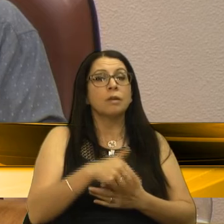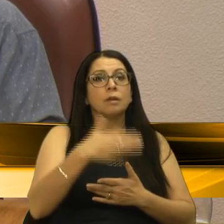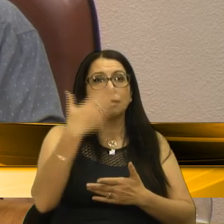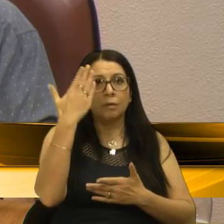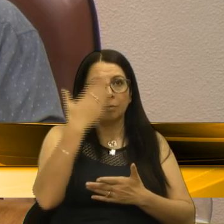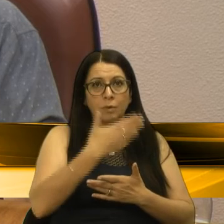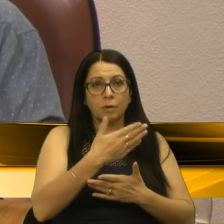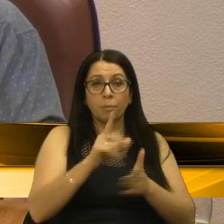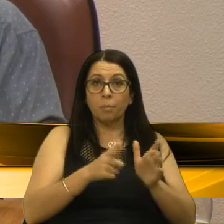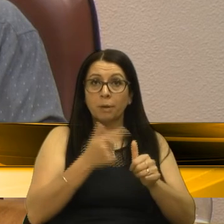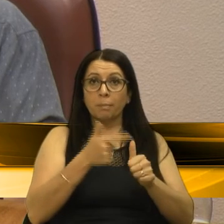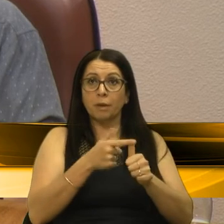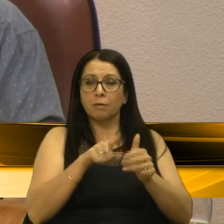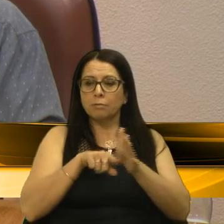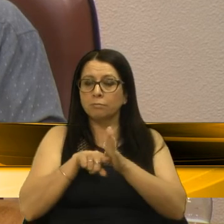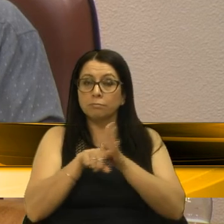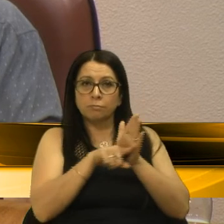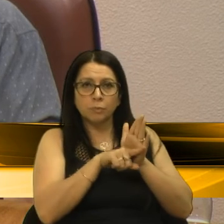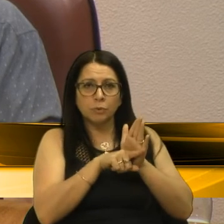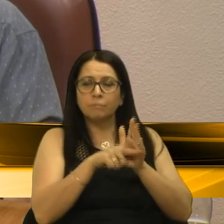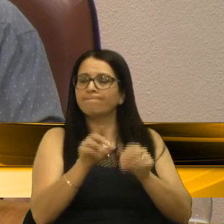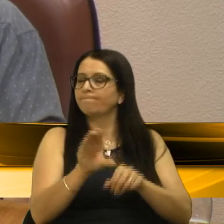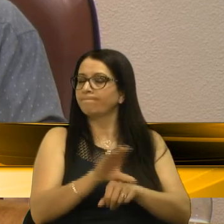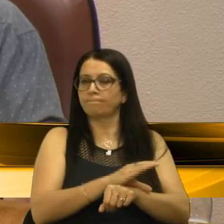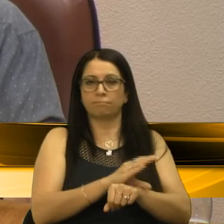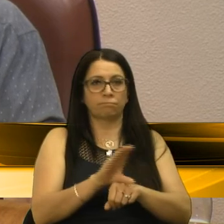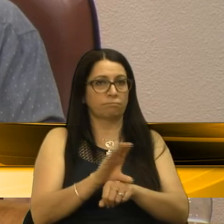num primeiro exame a